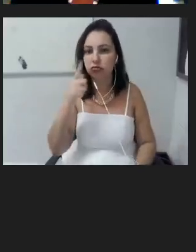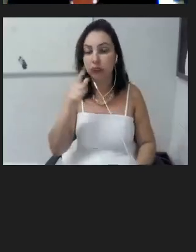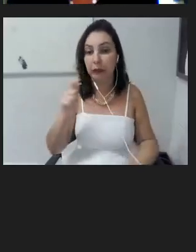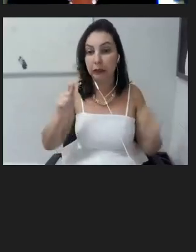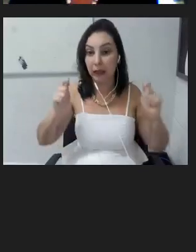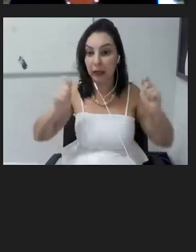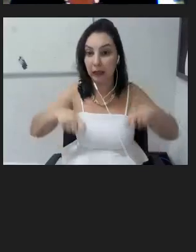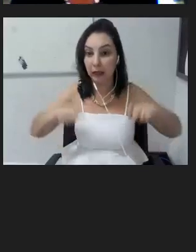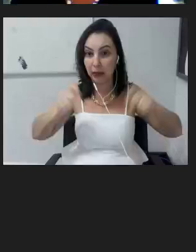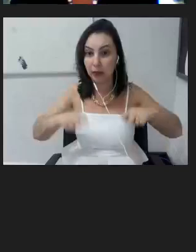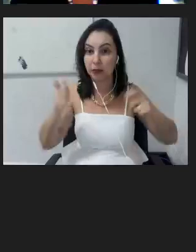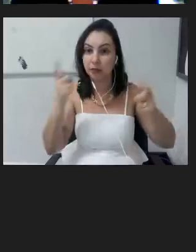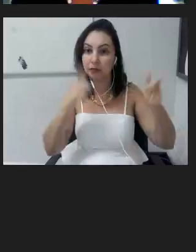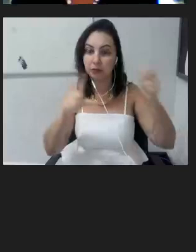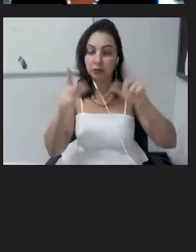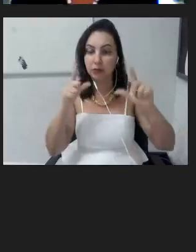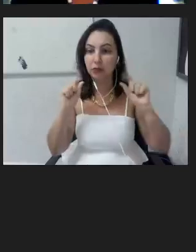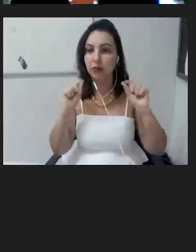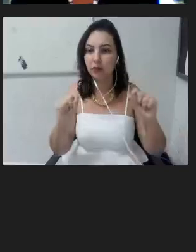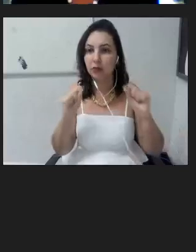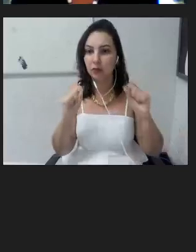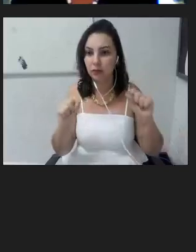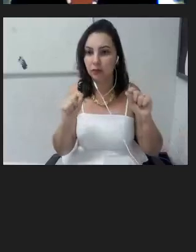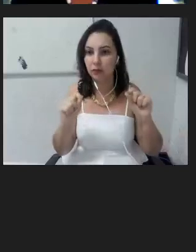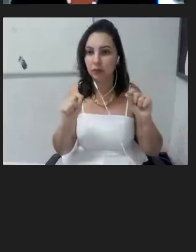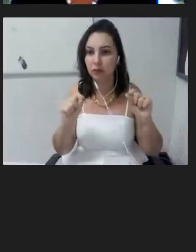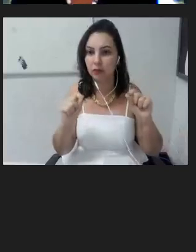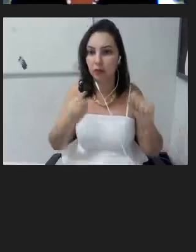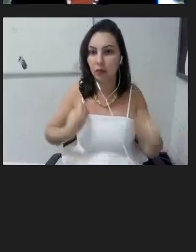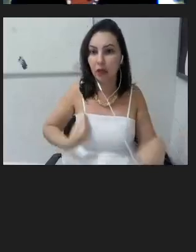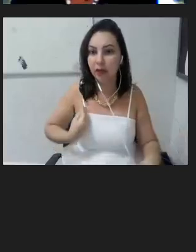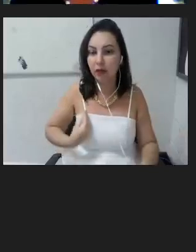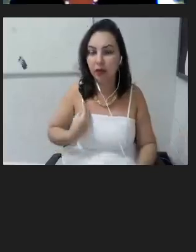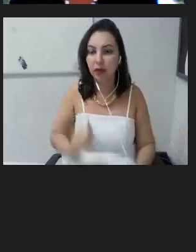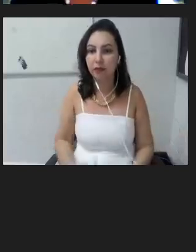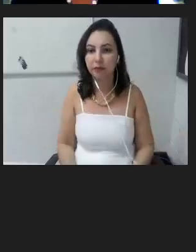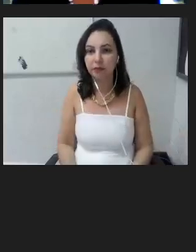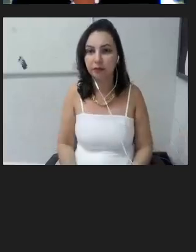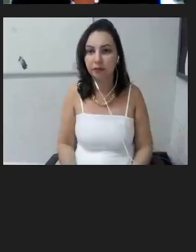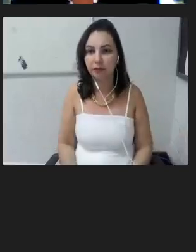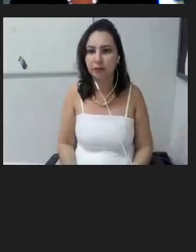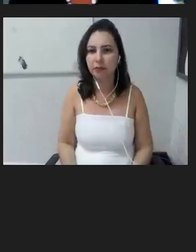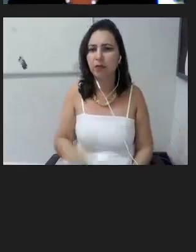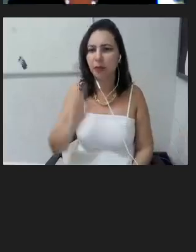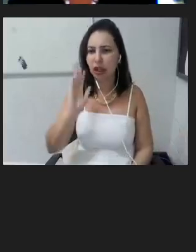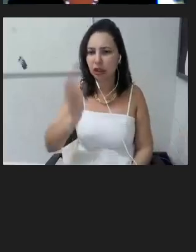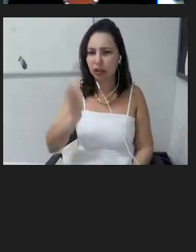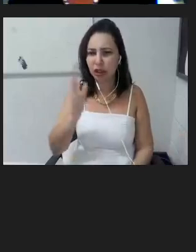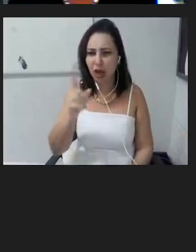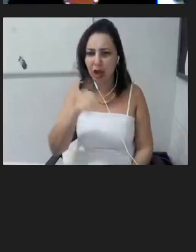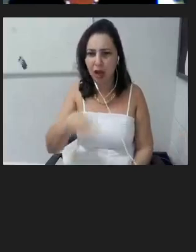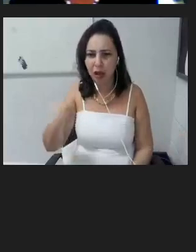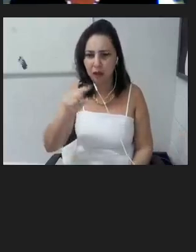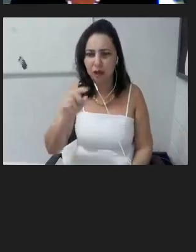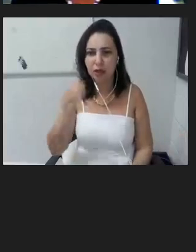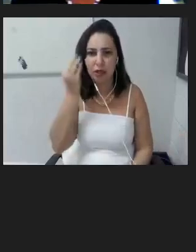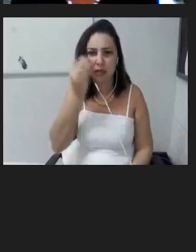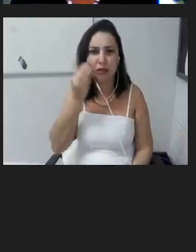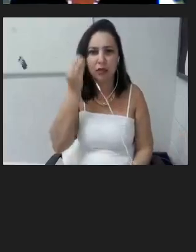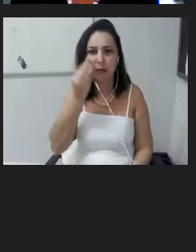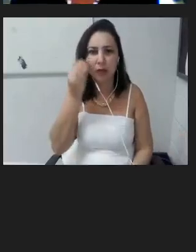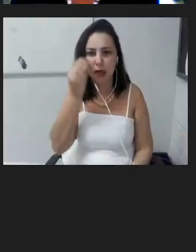possíveis naquele momento da vida. Vocês já devem, alguém que teve já experiência com